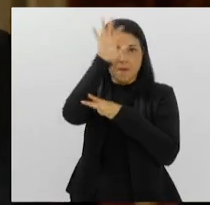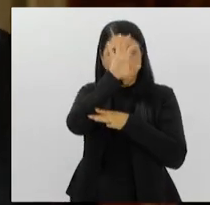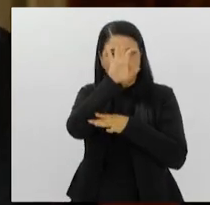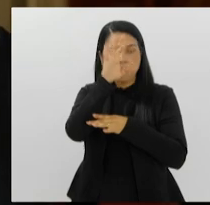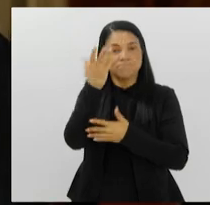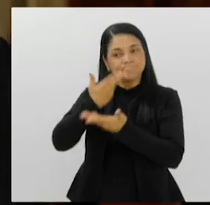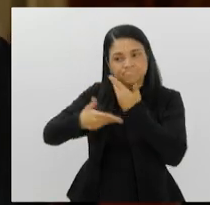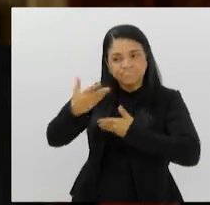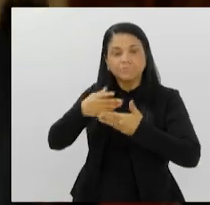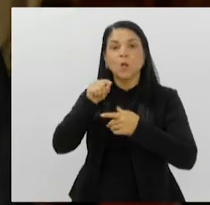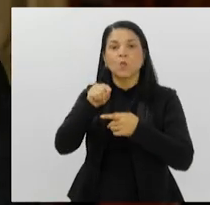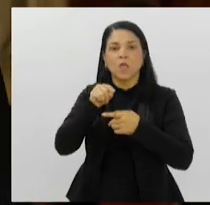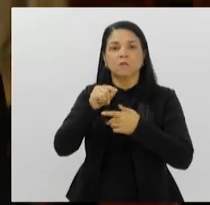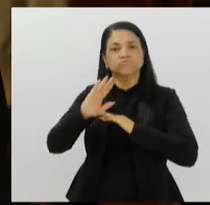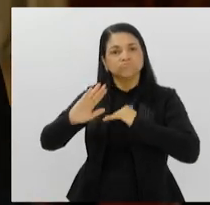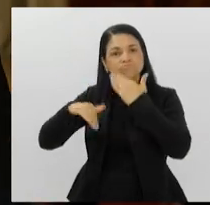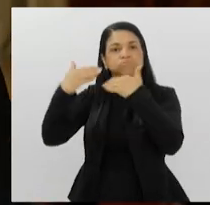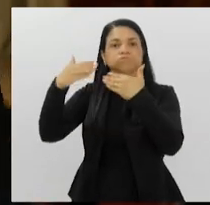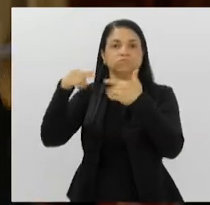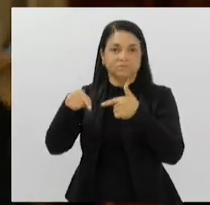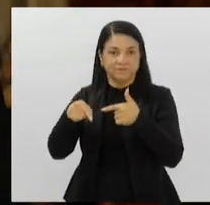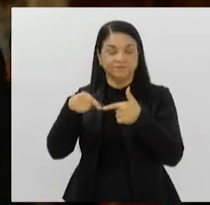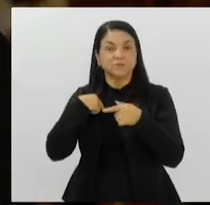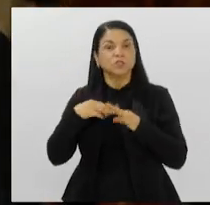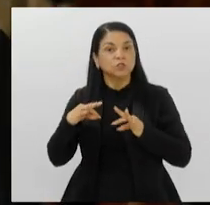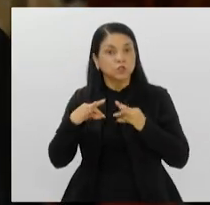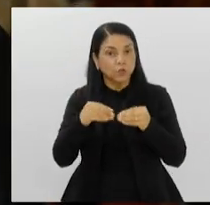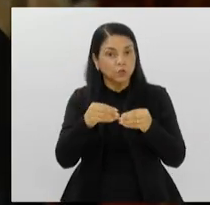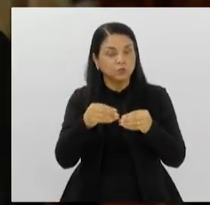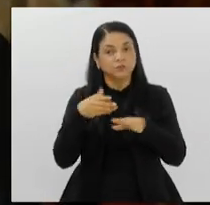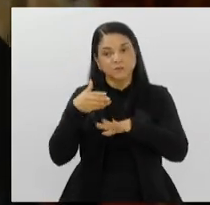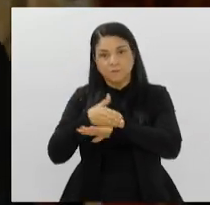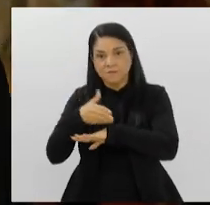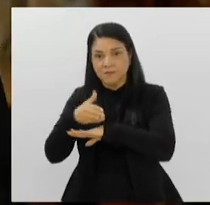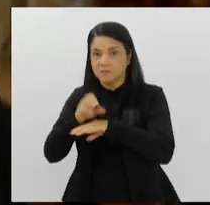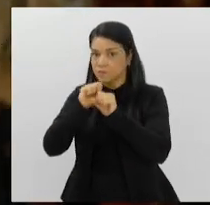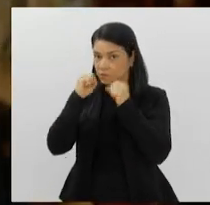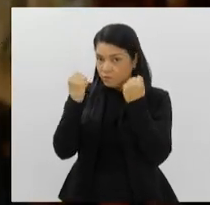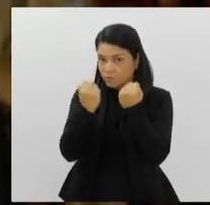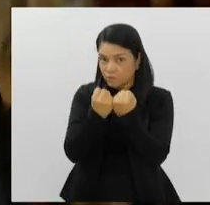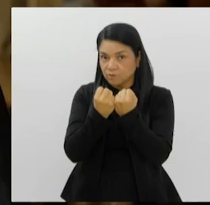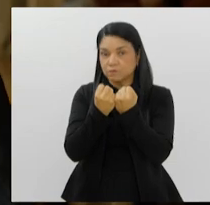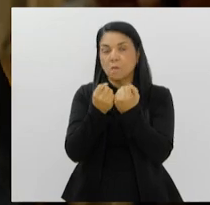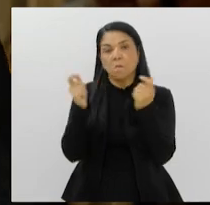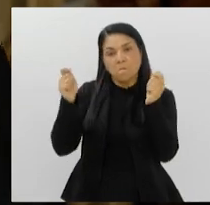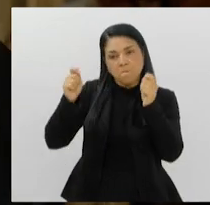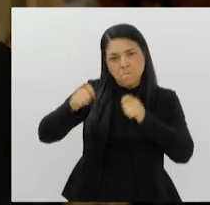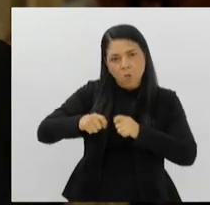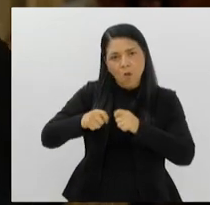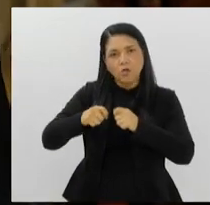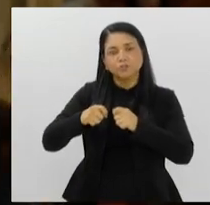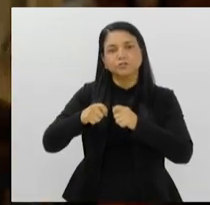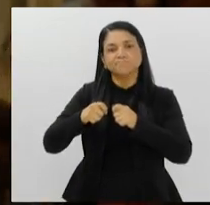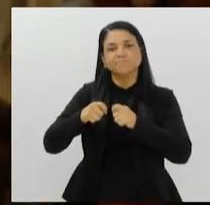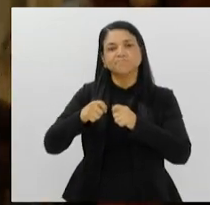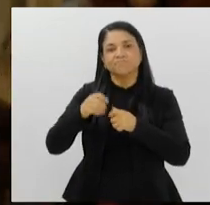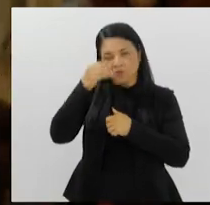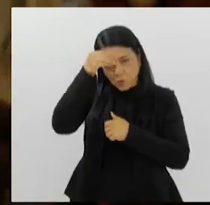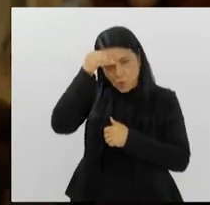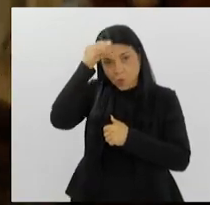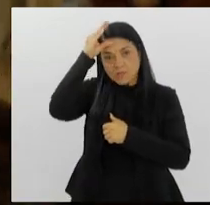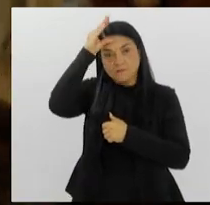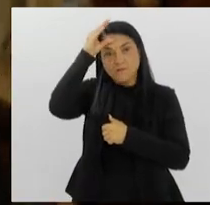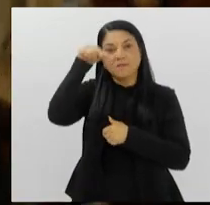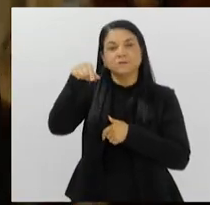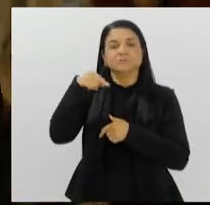significa aprimoramento. Assim, todos que participam desse fórum podem levar em sua bagagem, de volta para